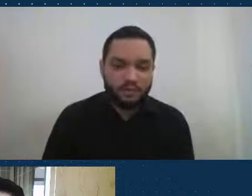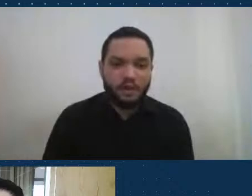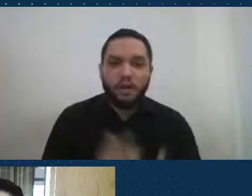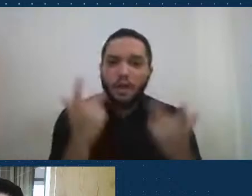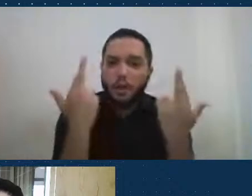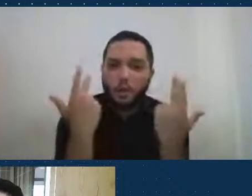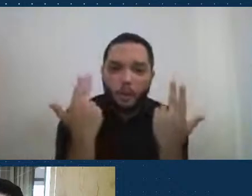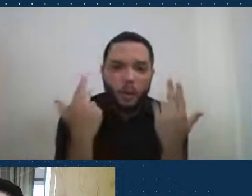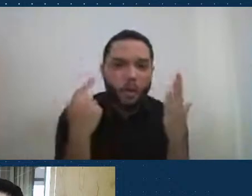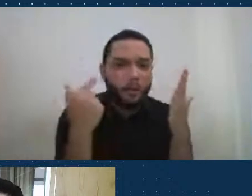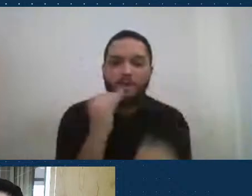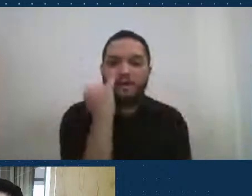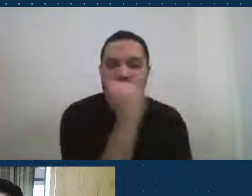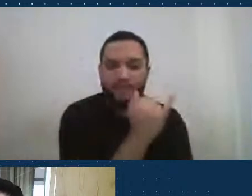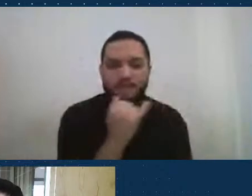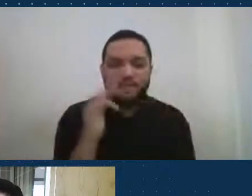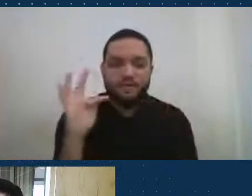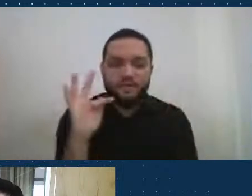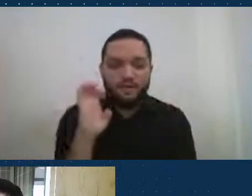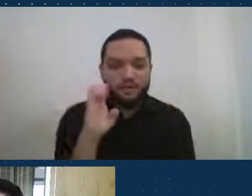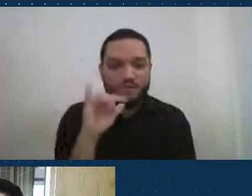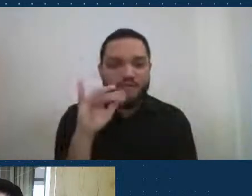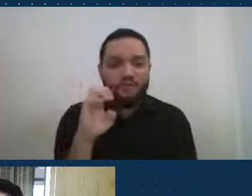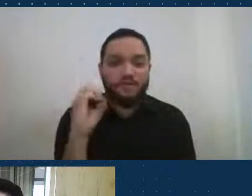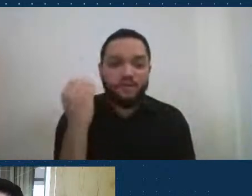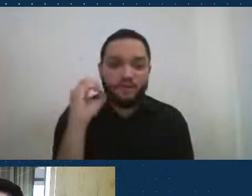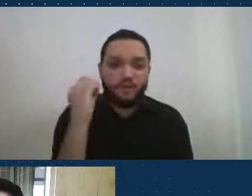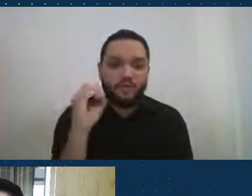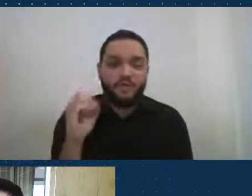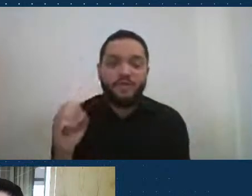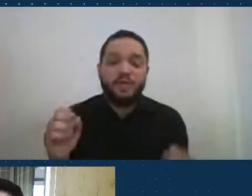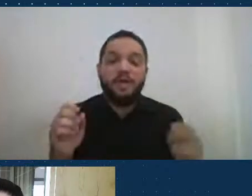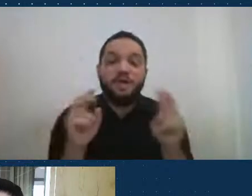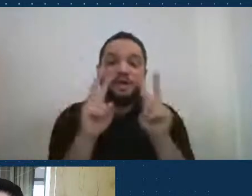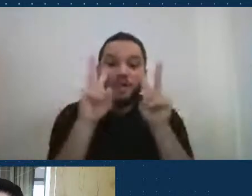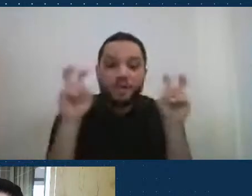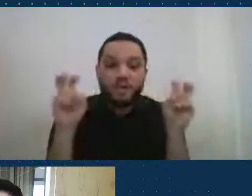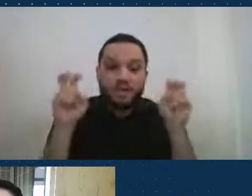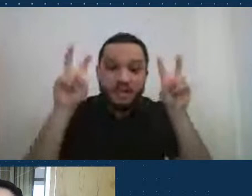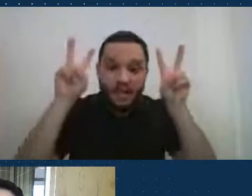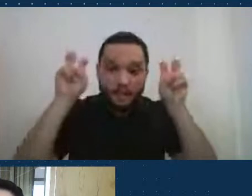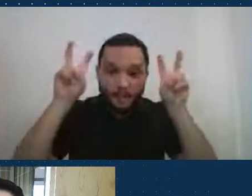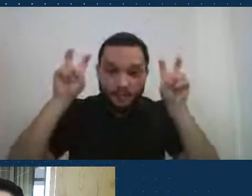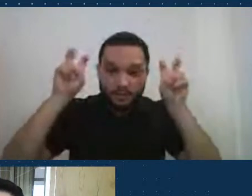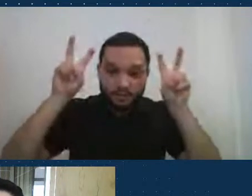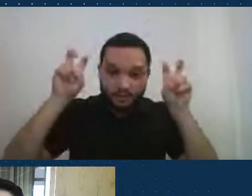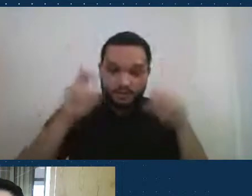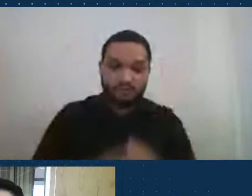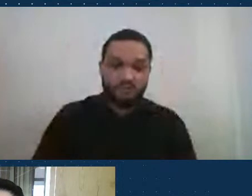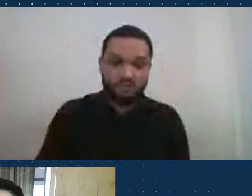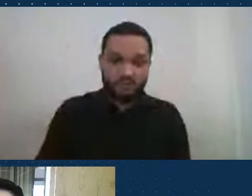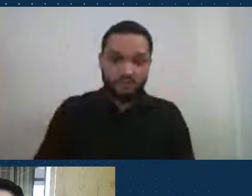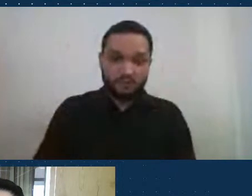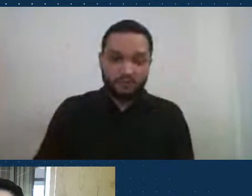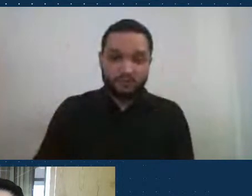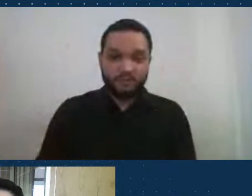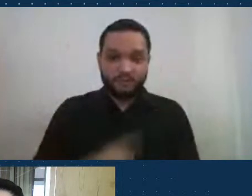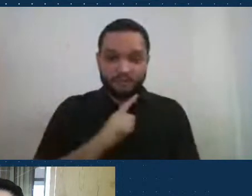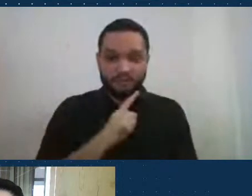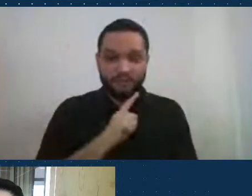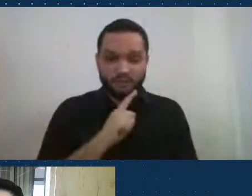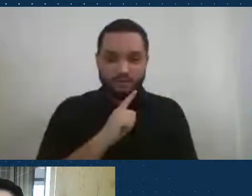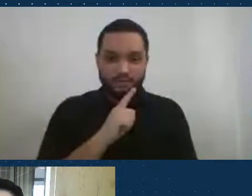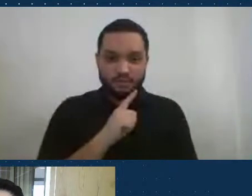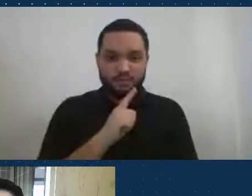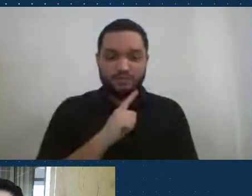agora para o Felipe, certo? A originalidade em relação ao tema, né? Ou seja, existe realmente alguma